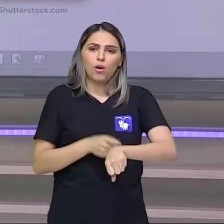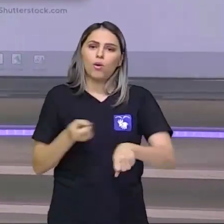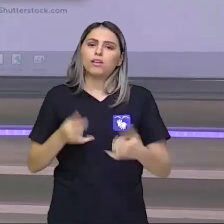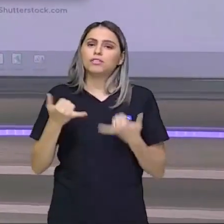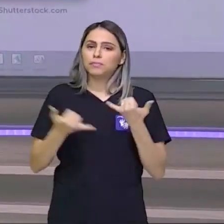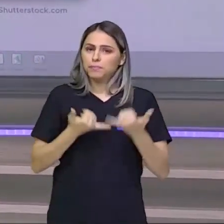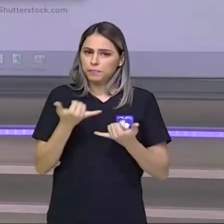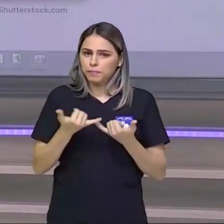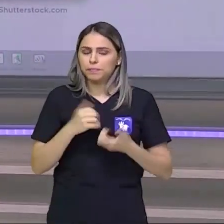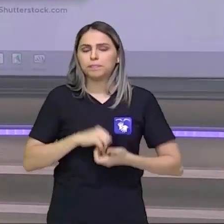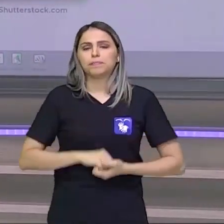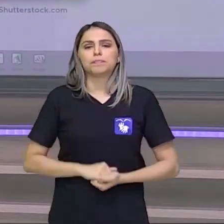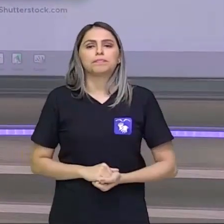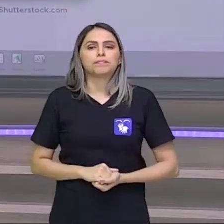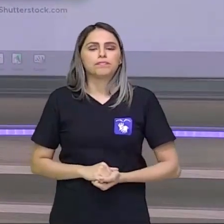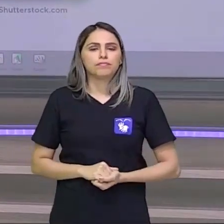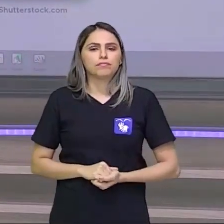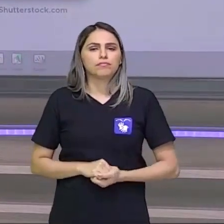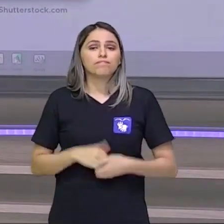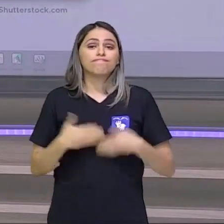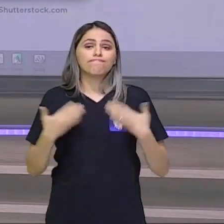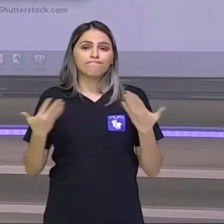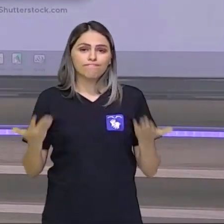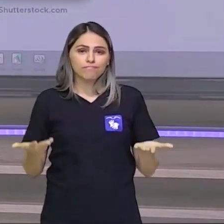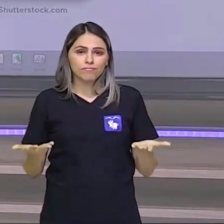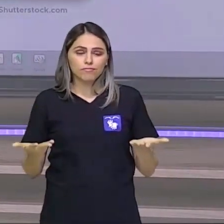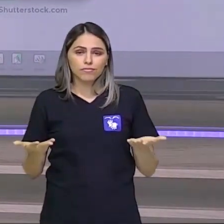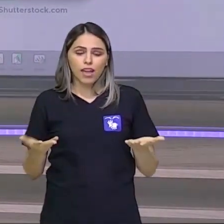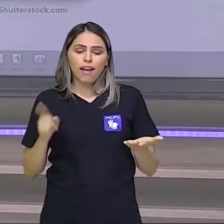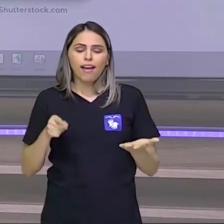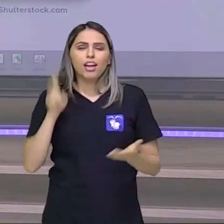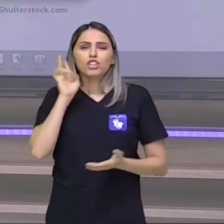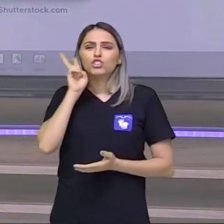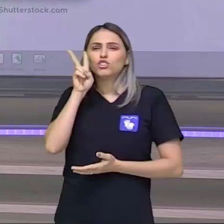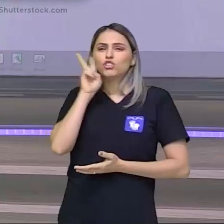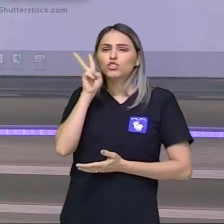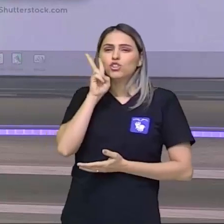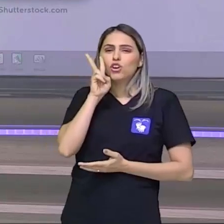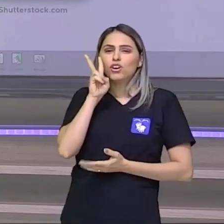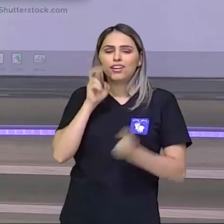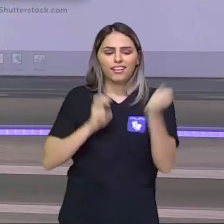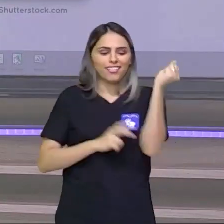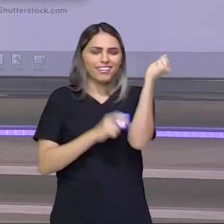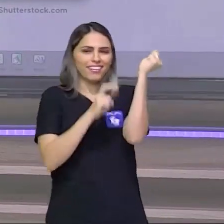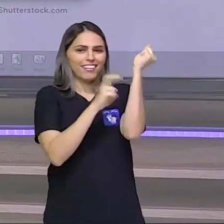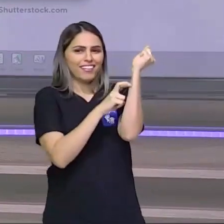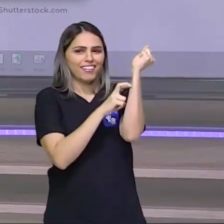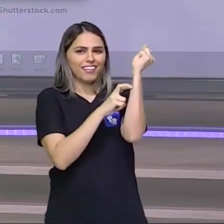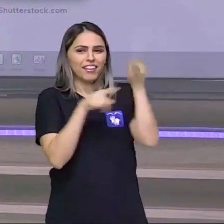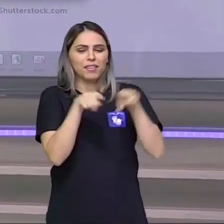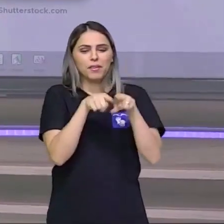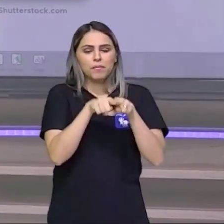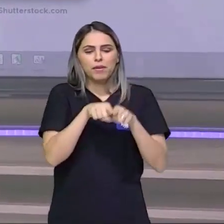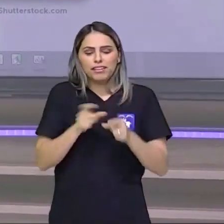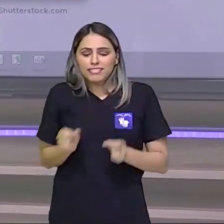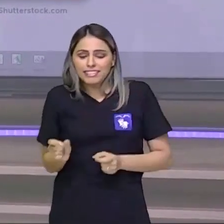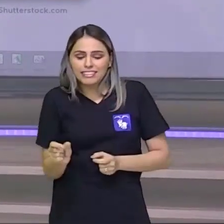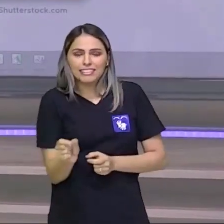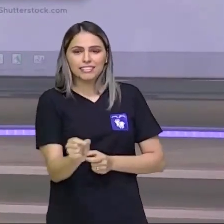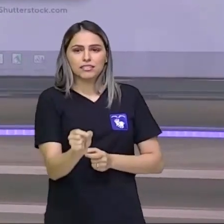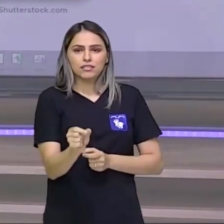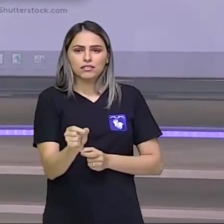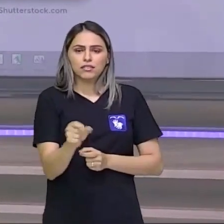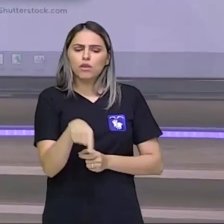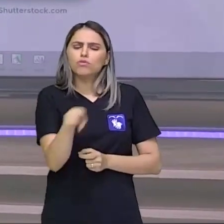divertirmos. Então, crianças, essa foi a história da cigarra e da formiga. Vocês perceberam